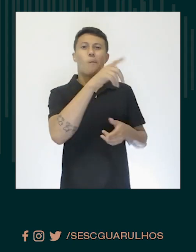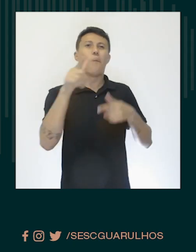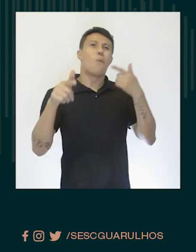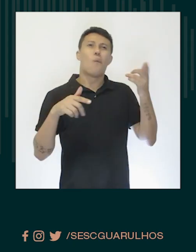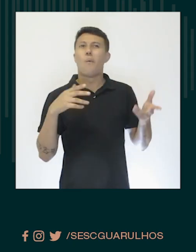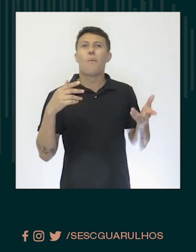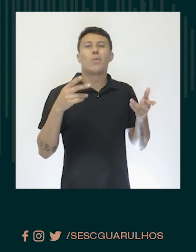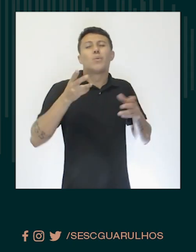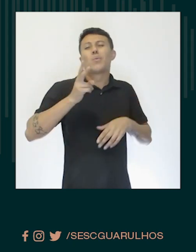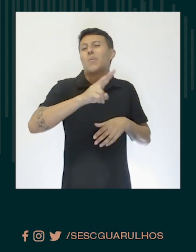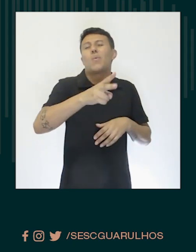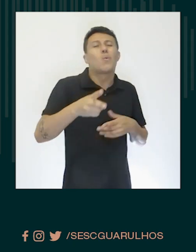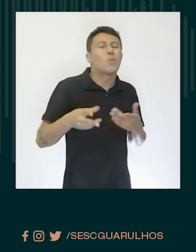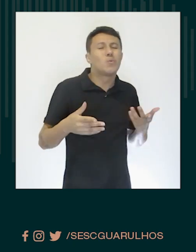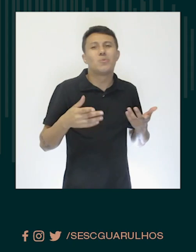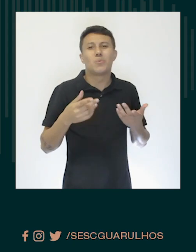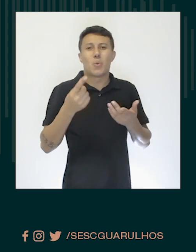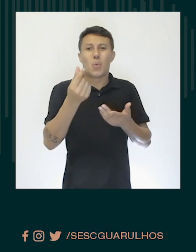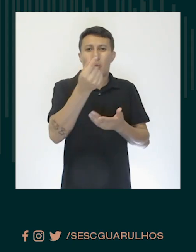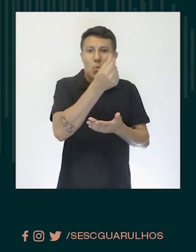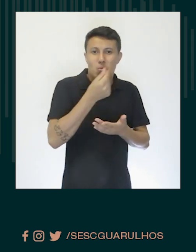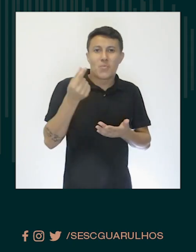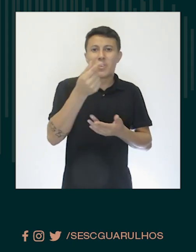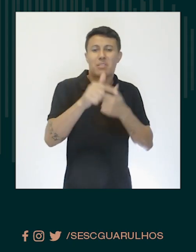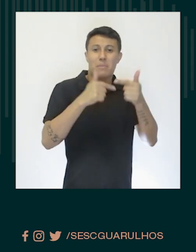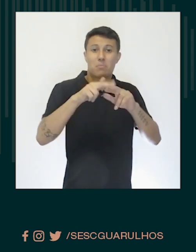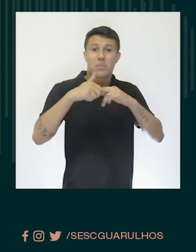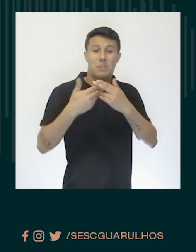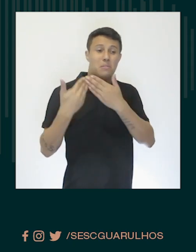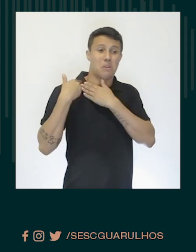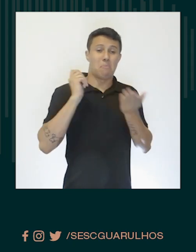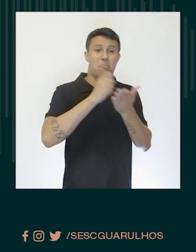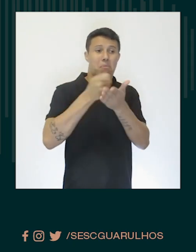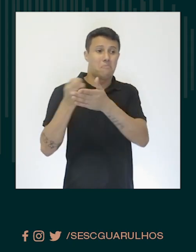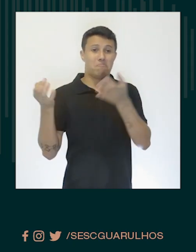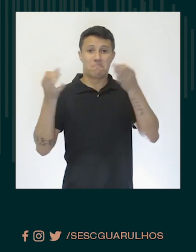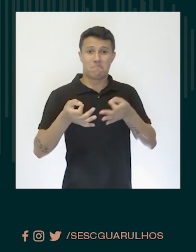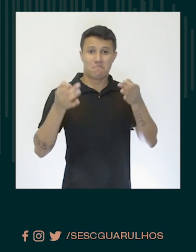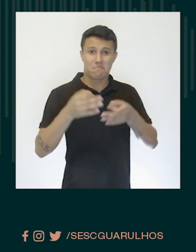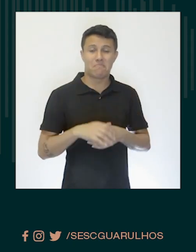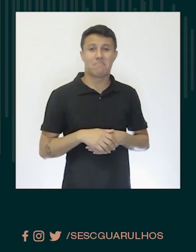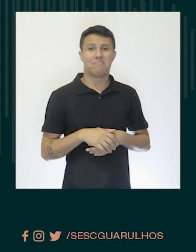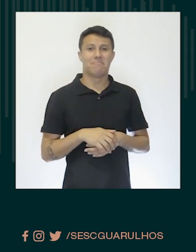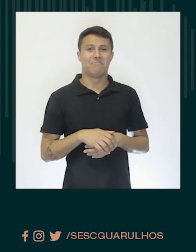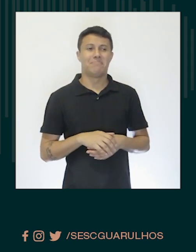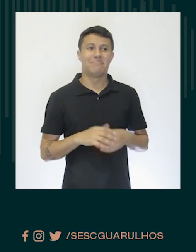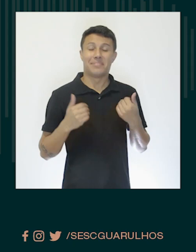manter financeiramente, de cumprir com as minhas responsabilidades aí, materiais. Então,